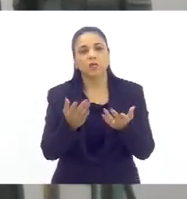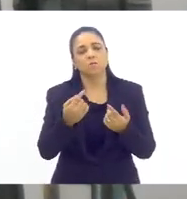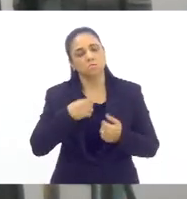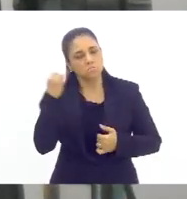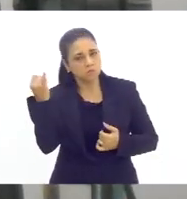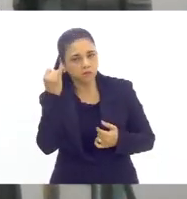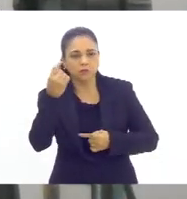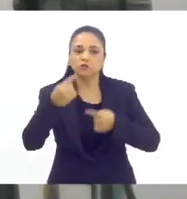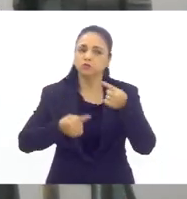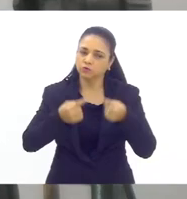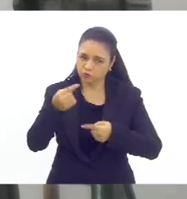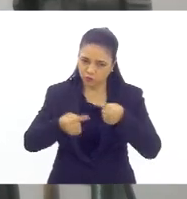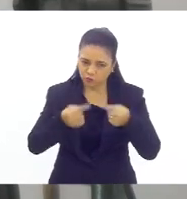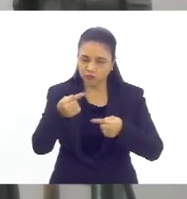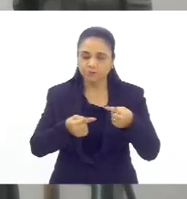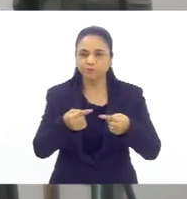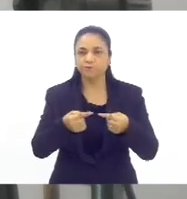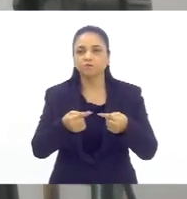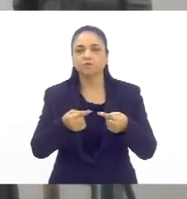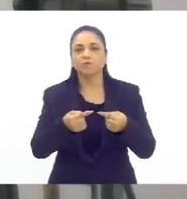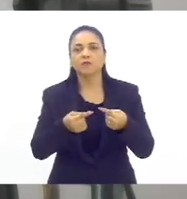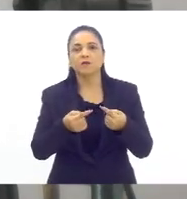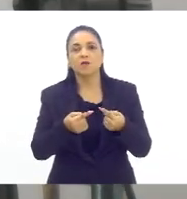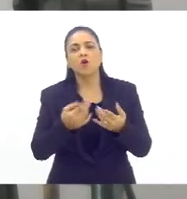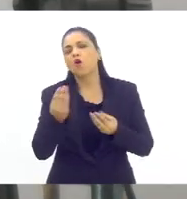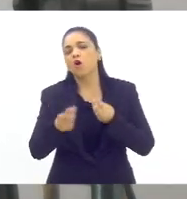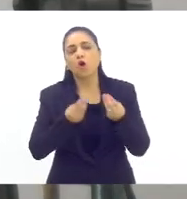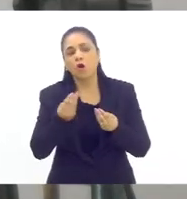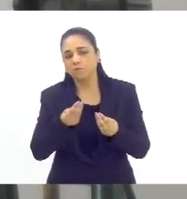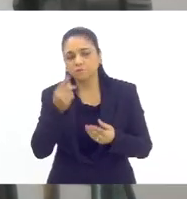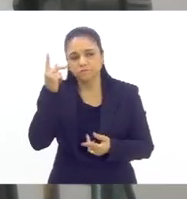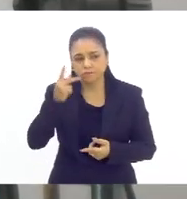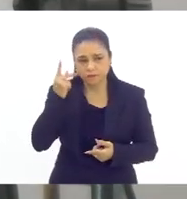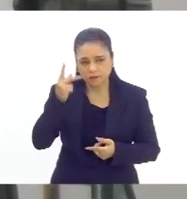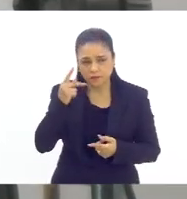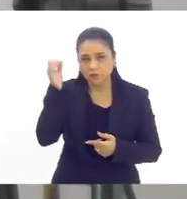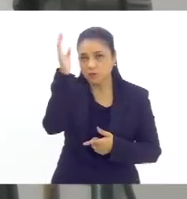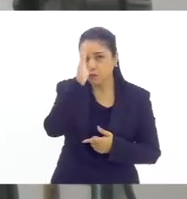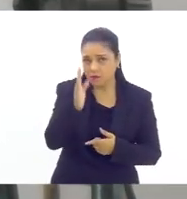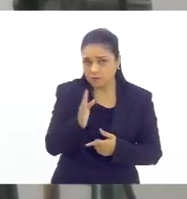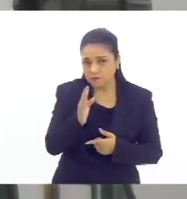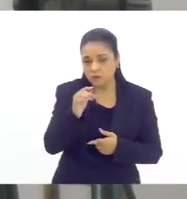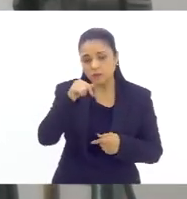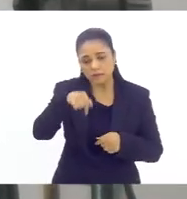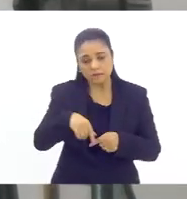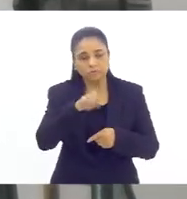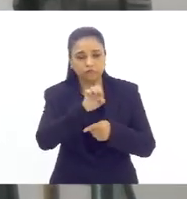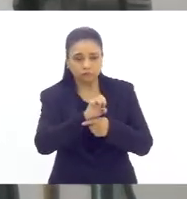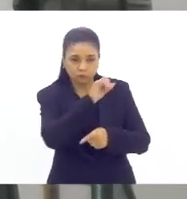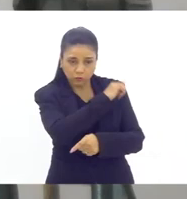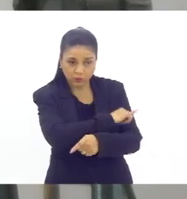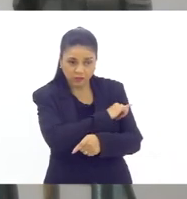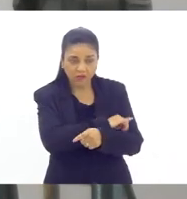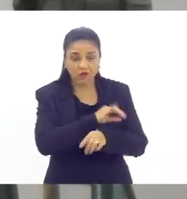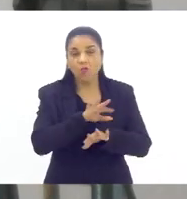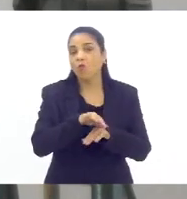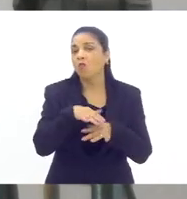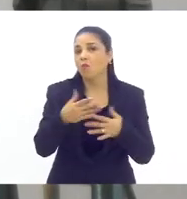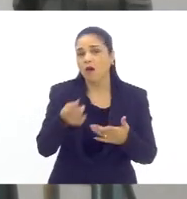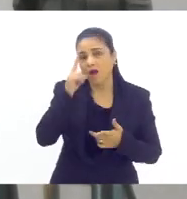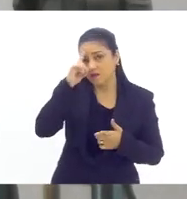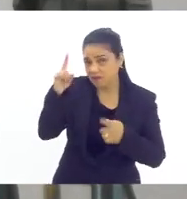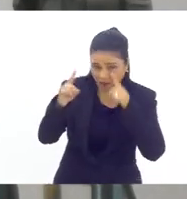Então a gente vai discutir Como tá essa política no Brasil no Rio quais são as ideias né